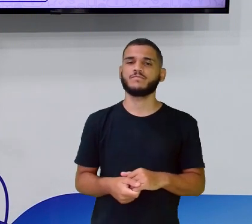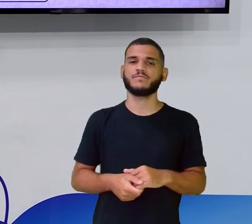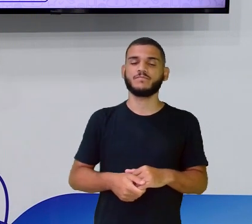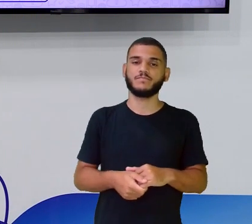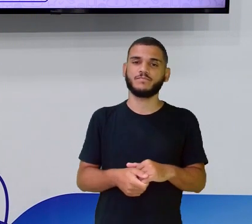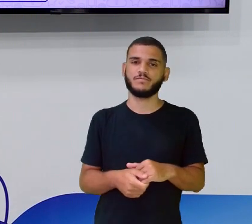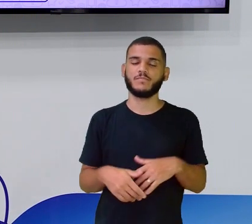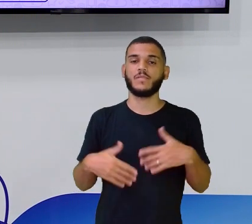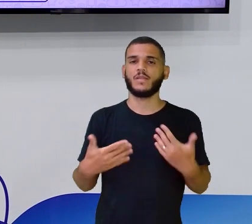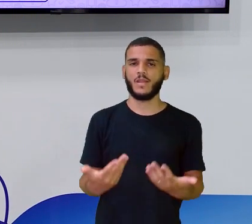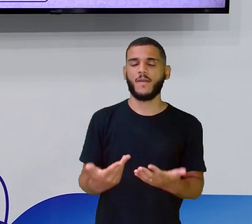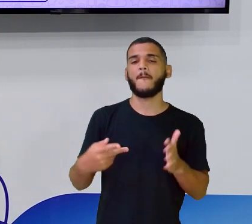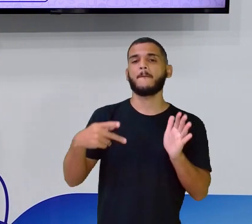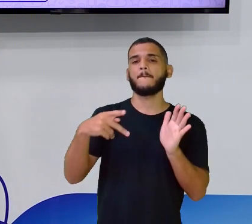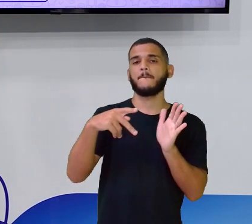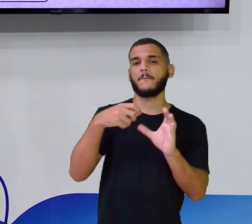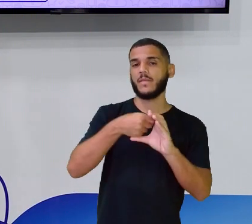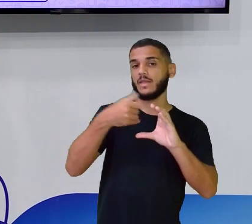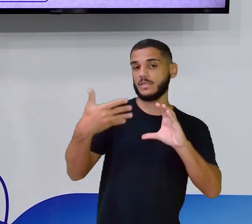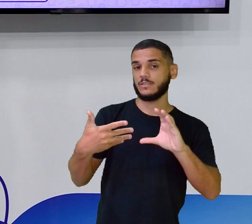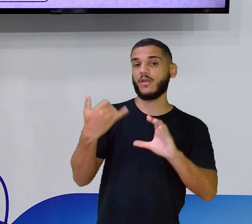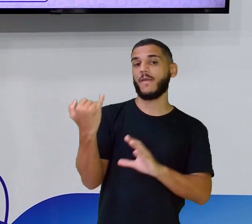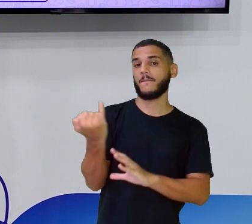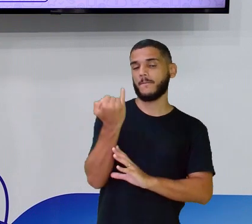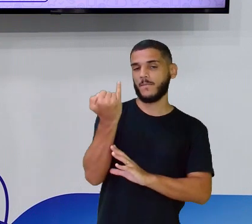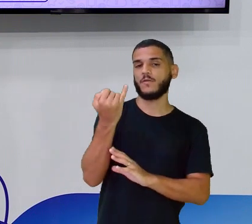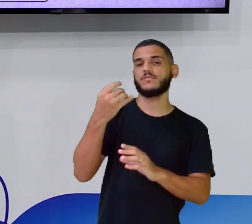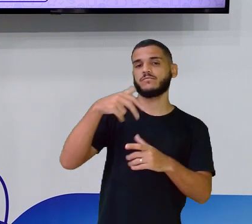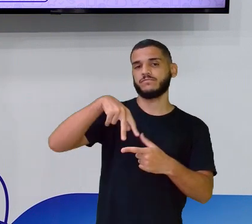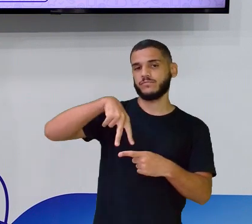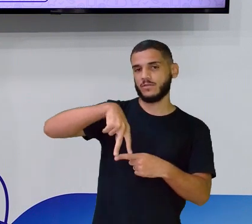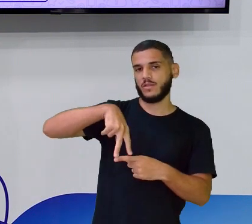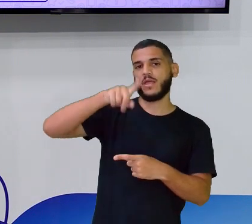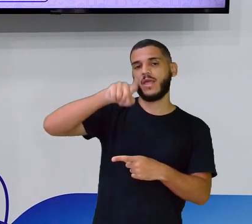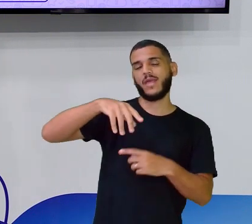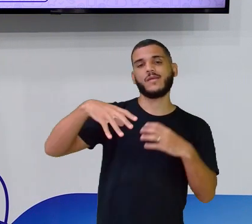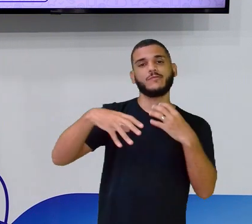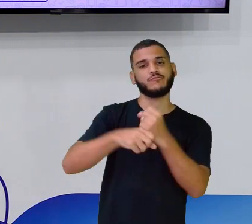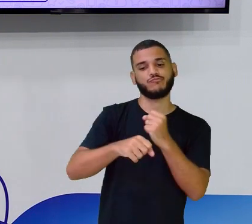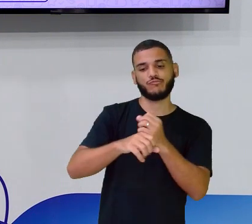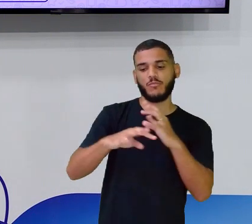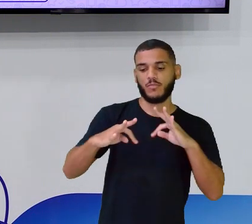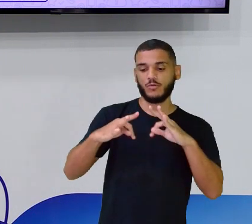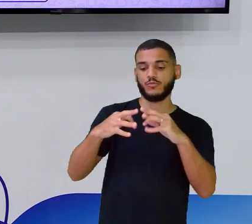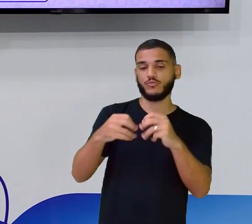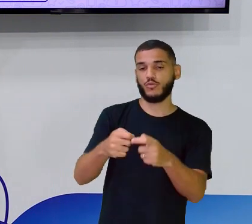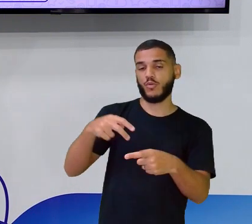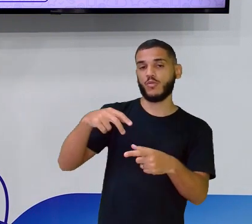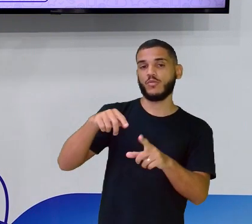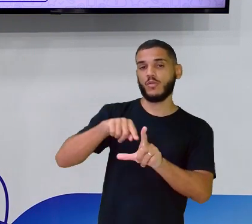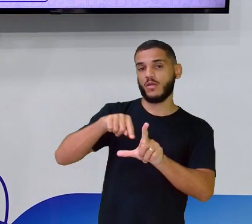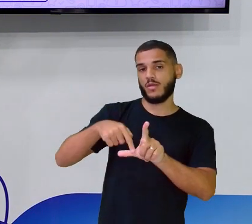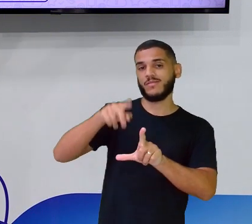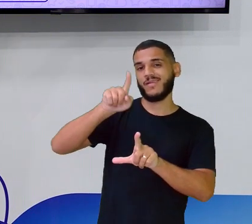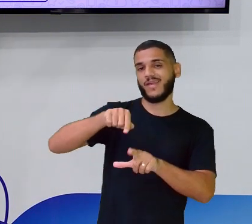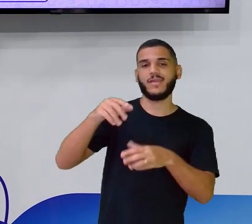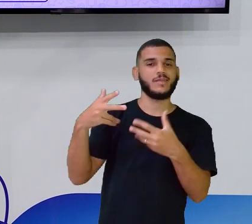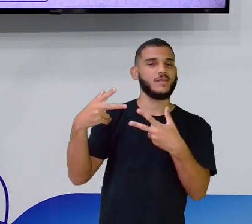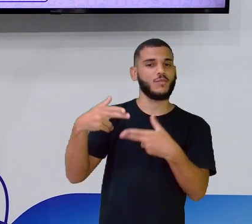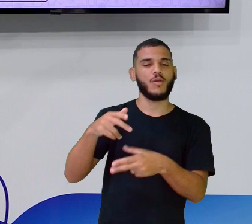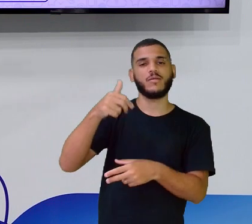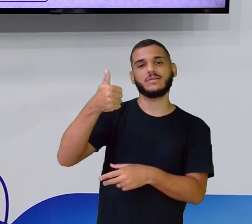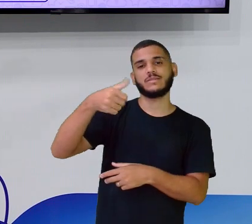lá. A propriedade mais importante de um triângulo é que a soma de seus ângulos internos é sempre igual